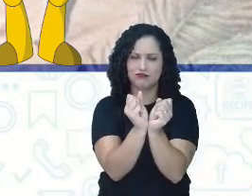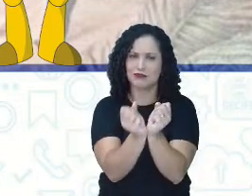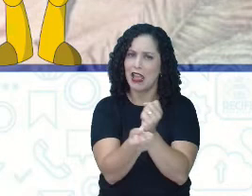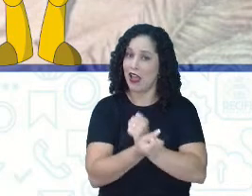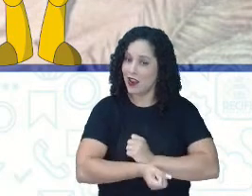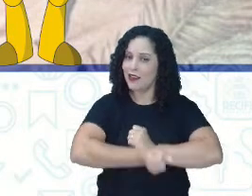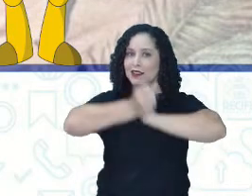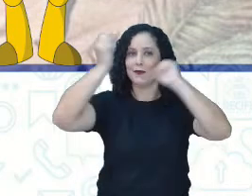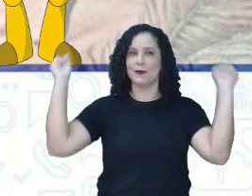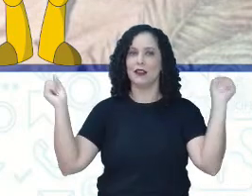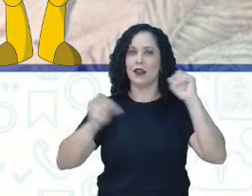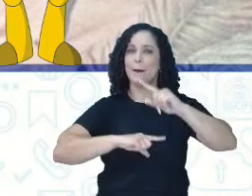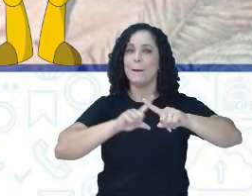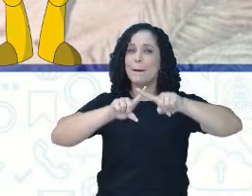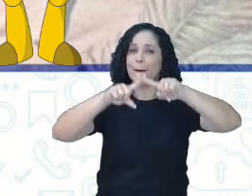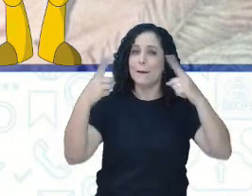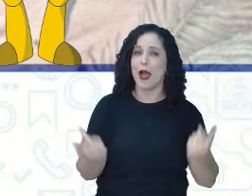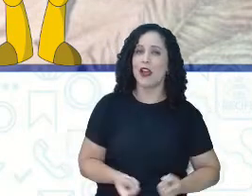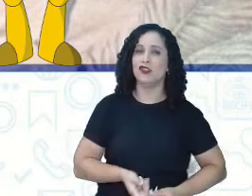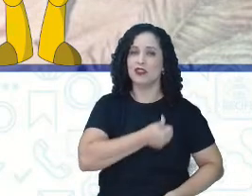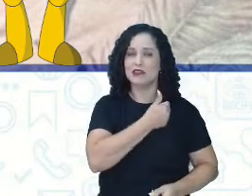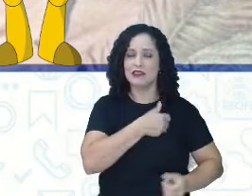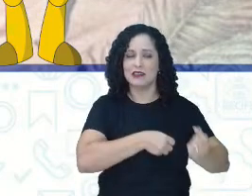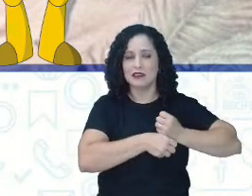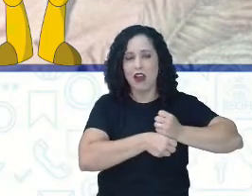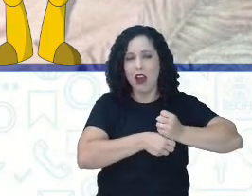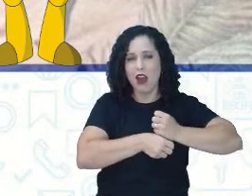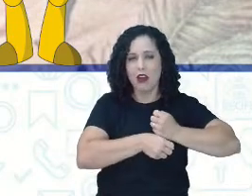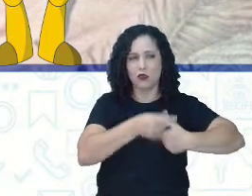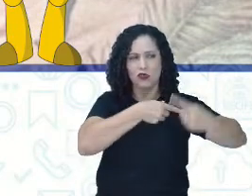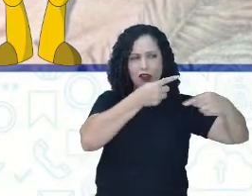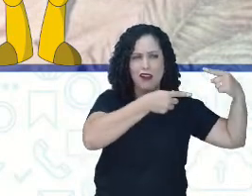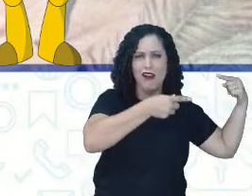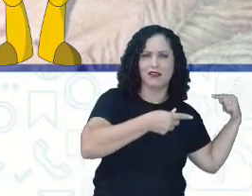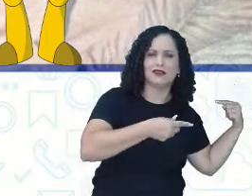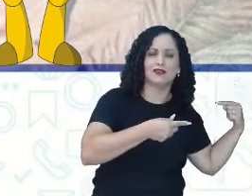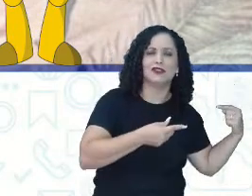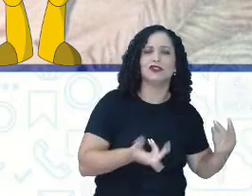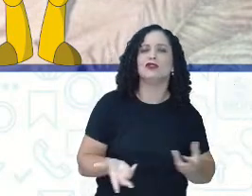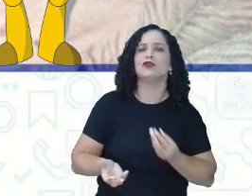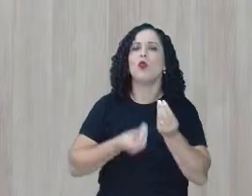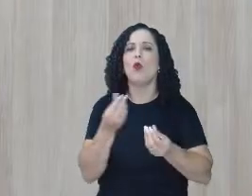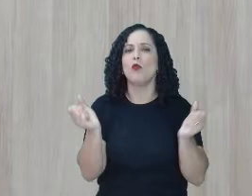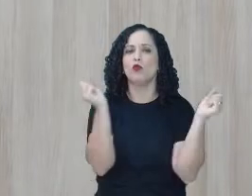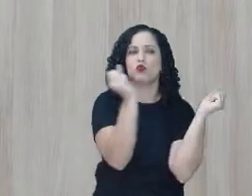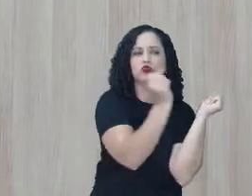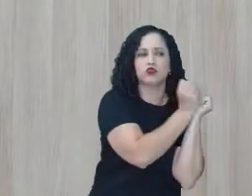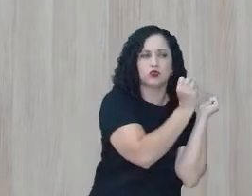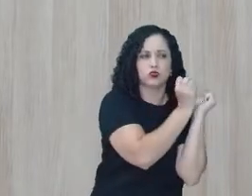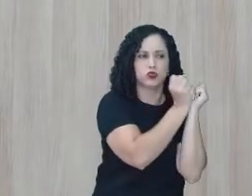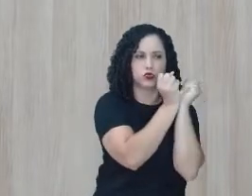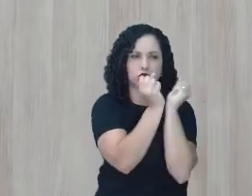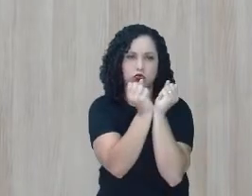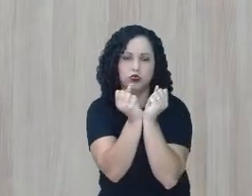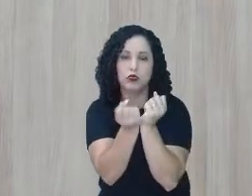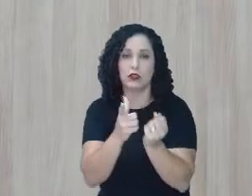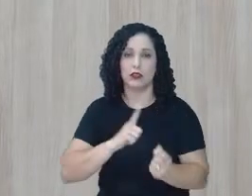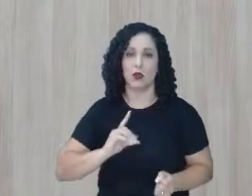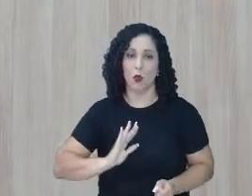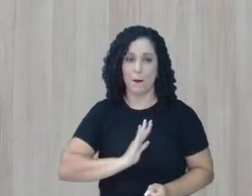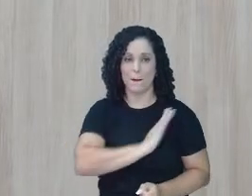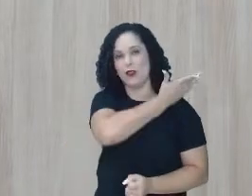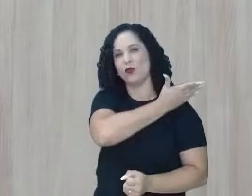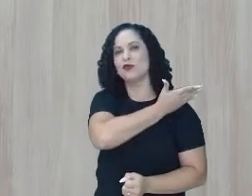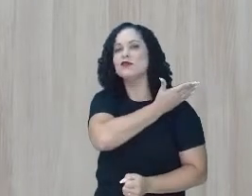de séculos de escravidão no Brasil, será que as relações escravocratas, a violência, o preconceito, né?